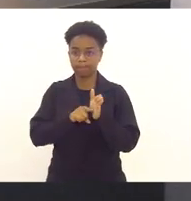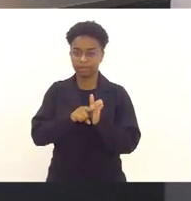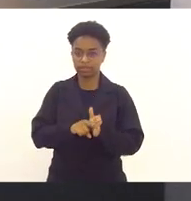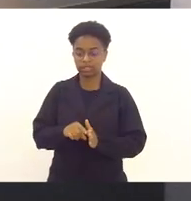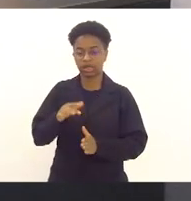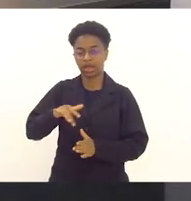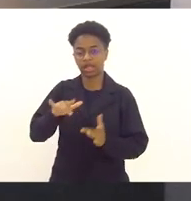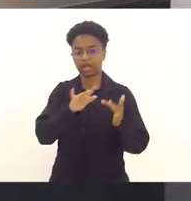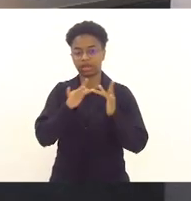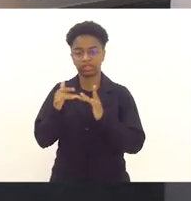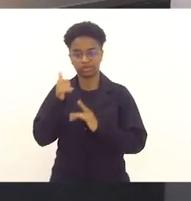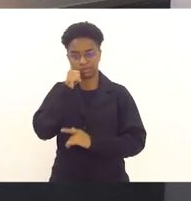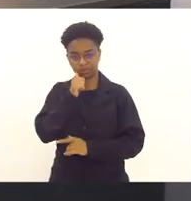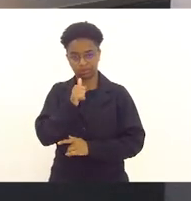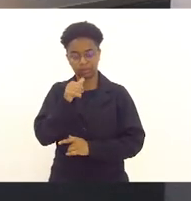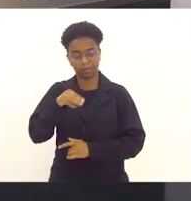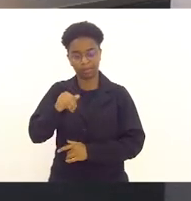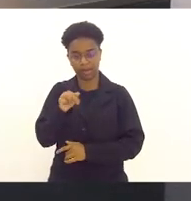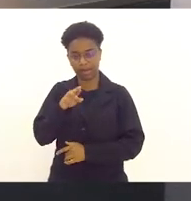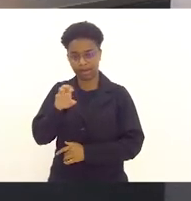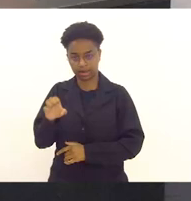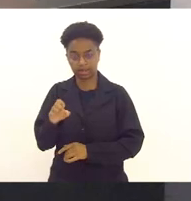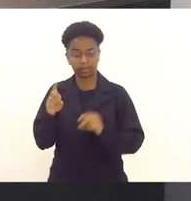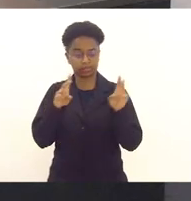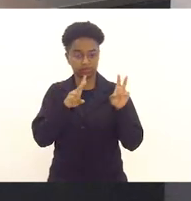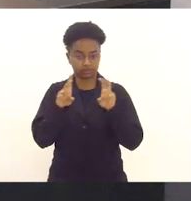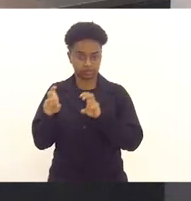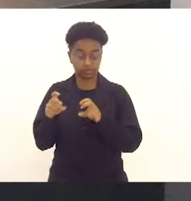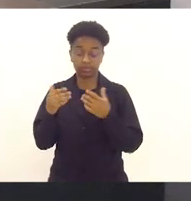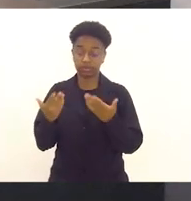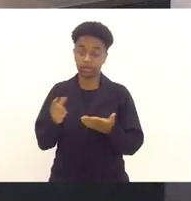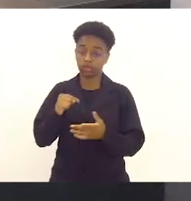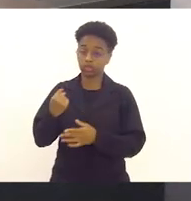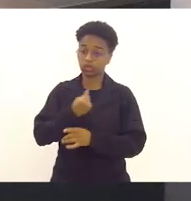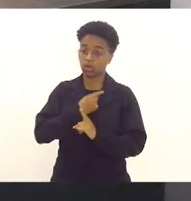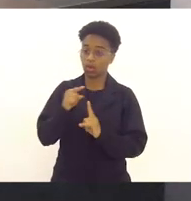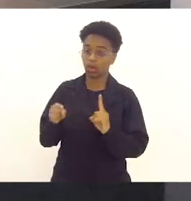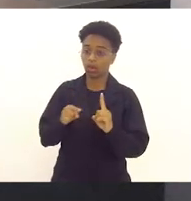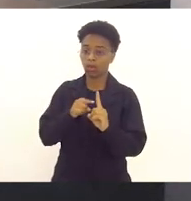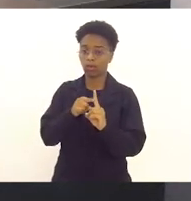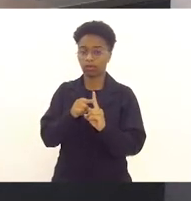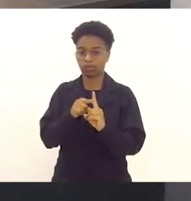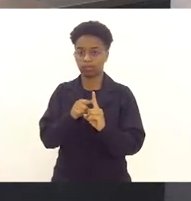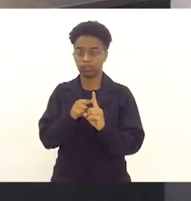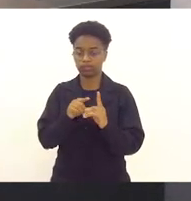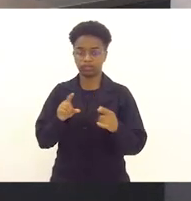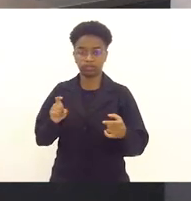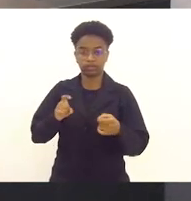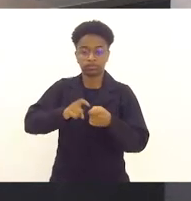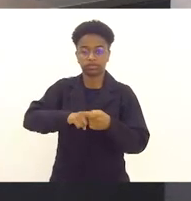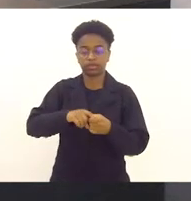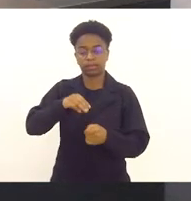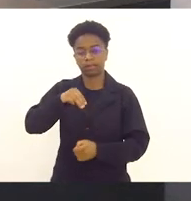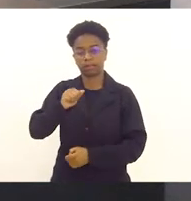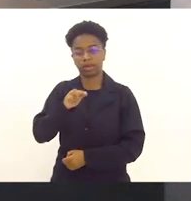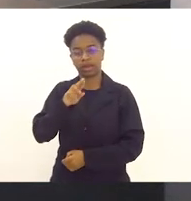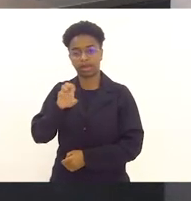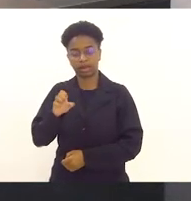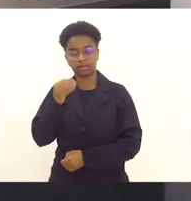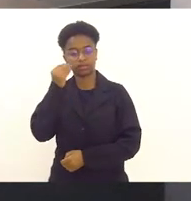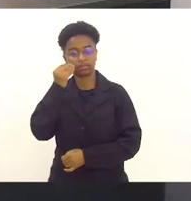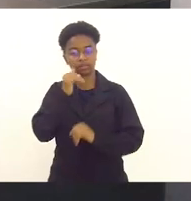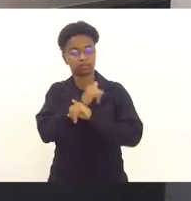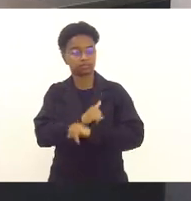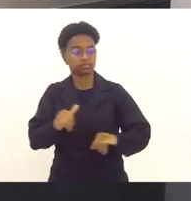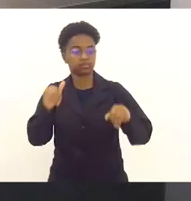sobre esse assunto e a gente pretende a gente com essa parceria com a maré levar algumas